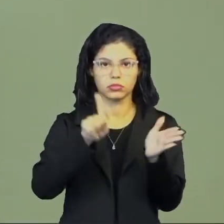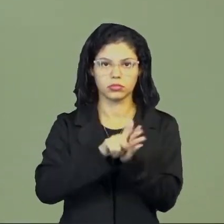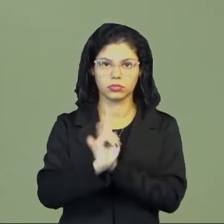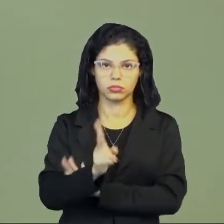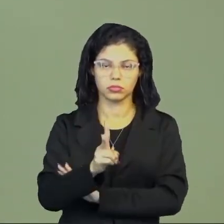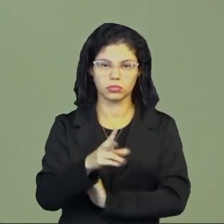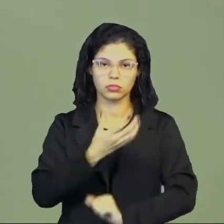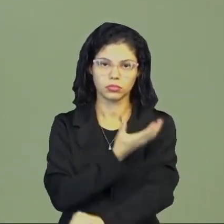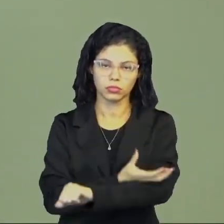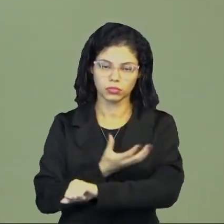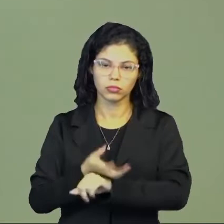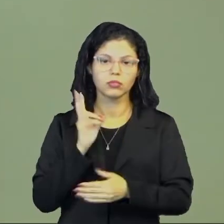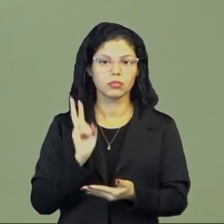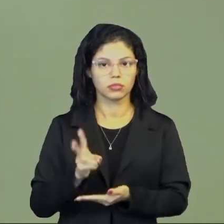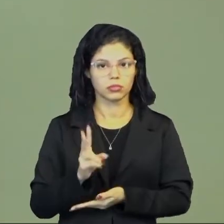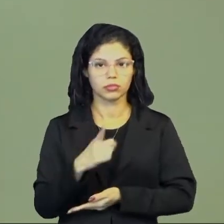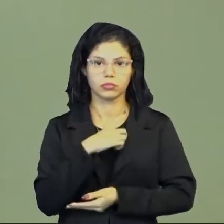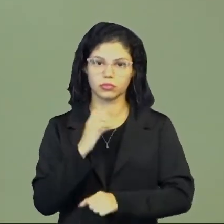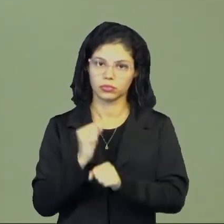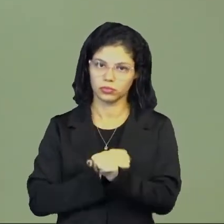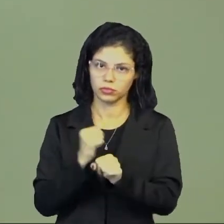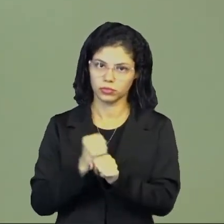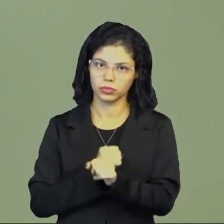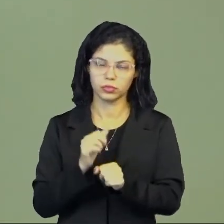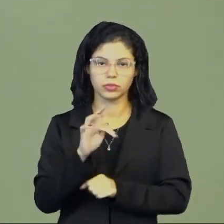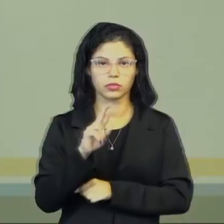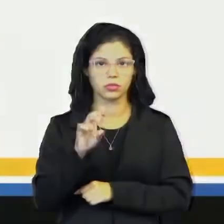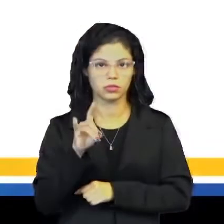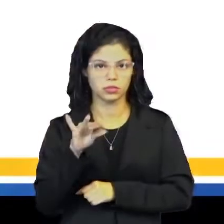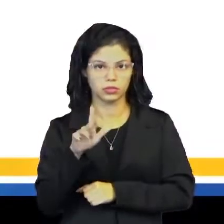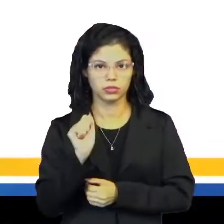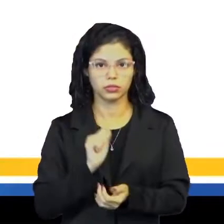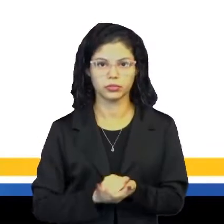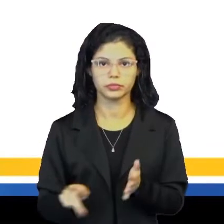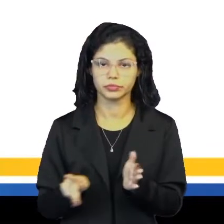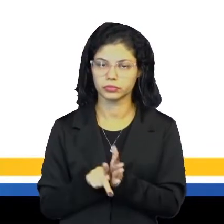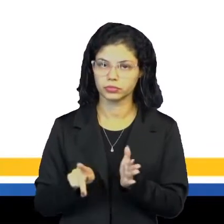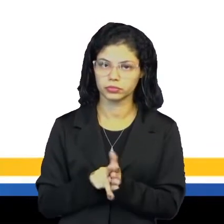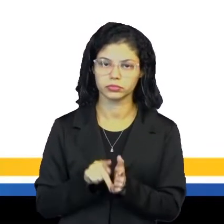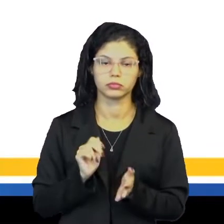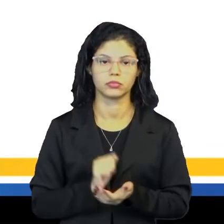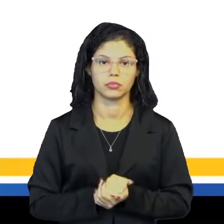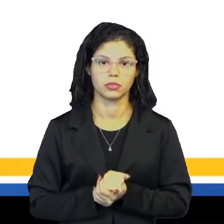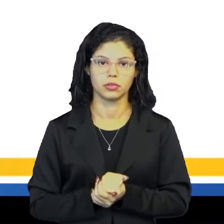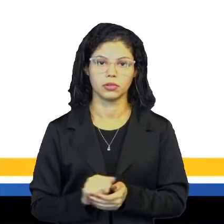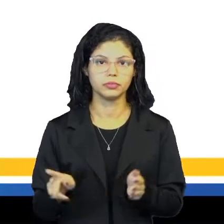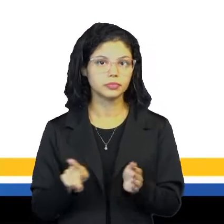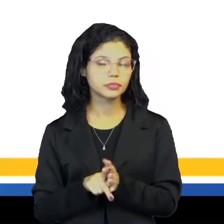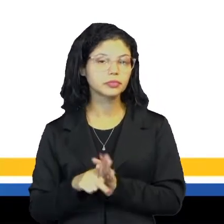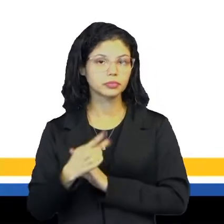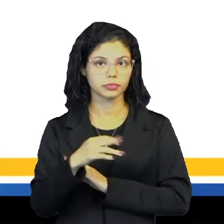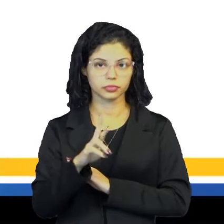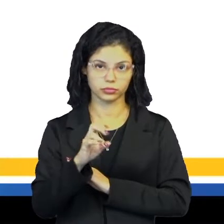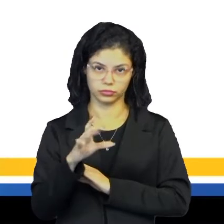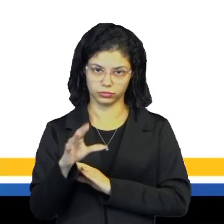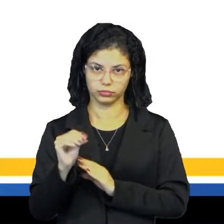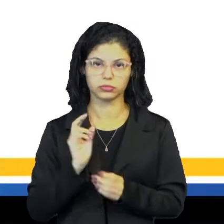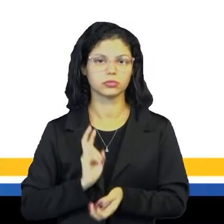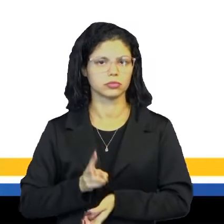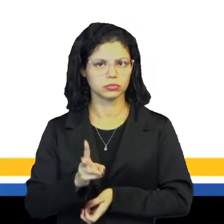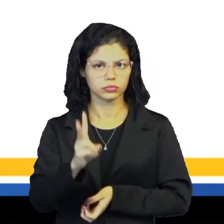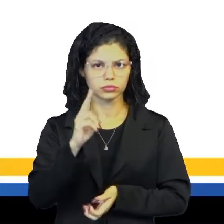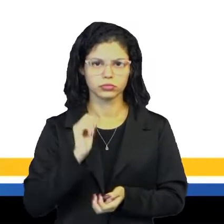pela colheita que teria sido fértil naquele momento. A participação dos cidadãos era